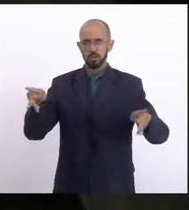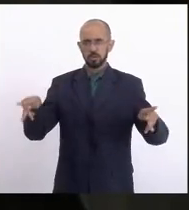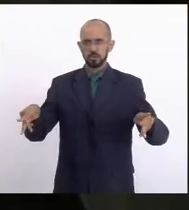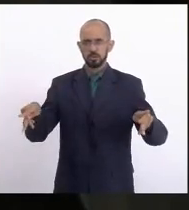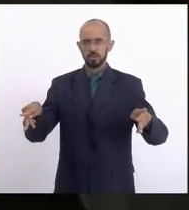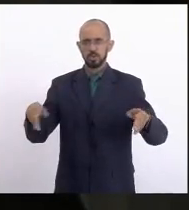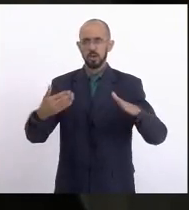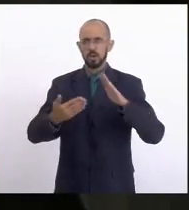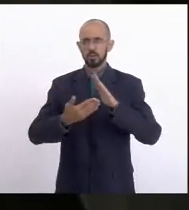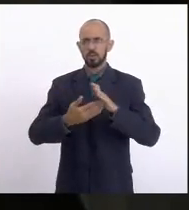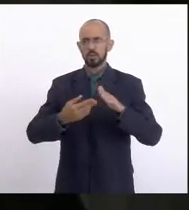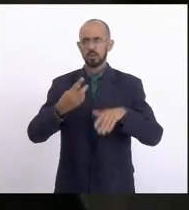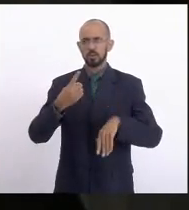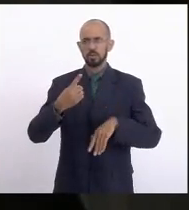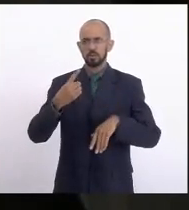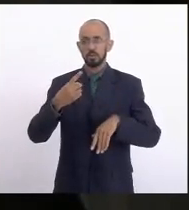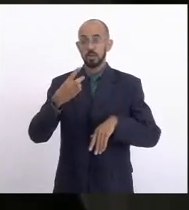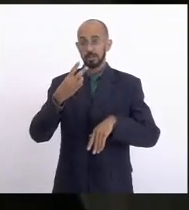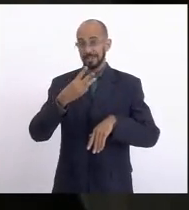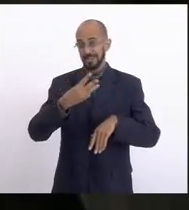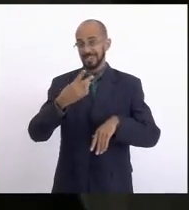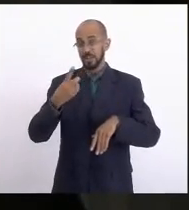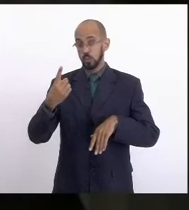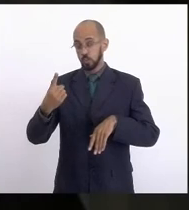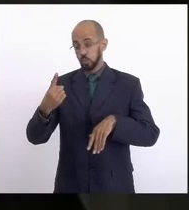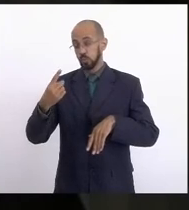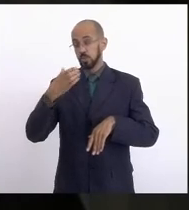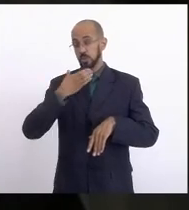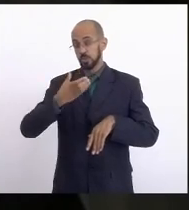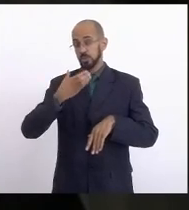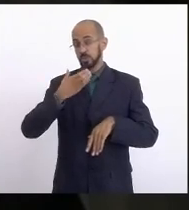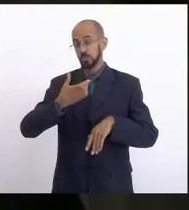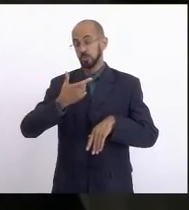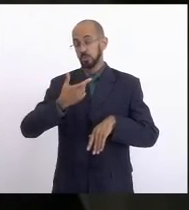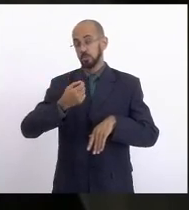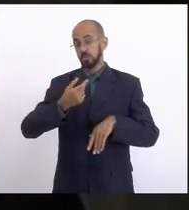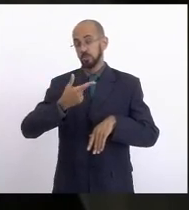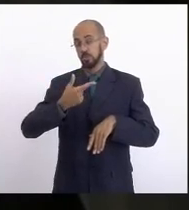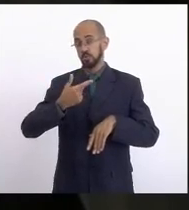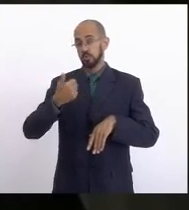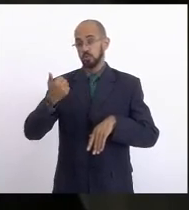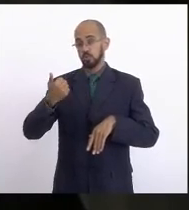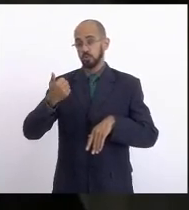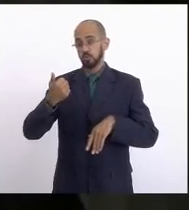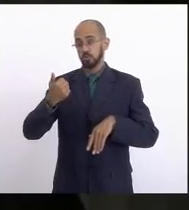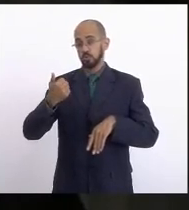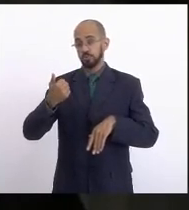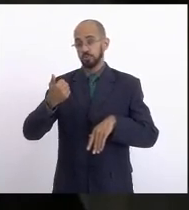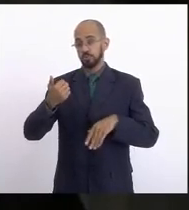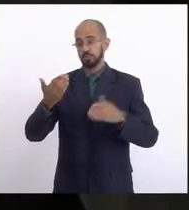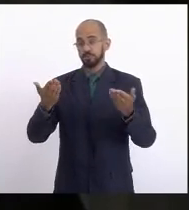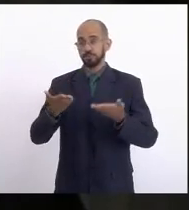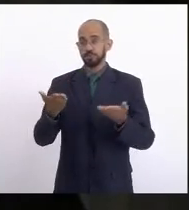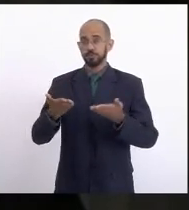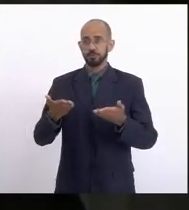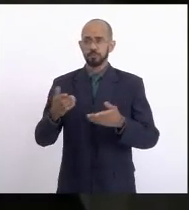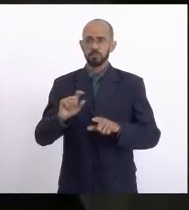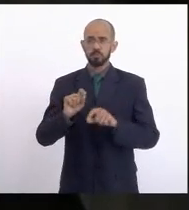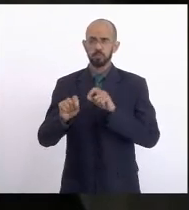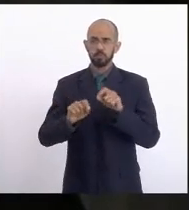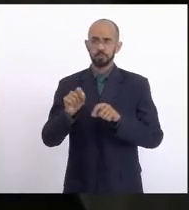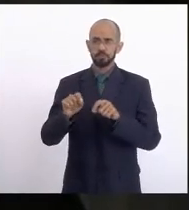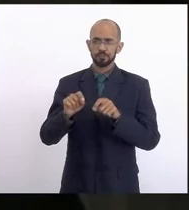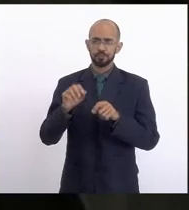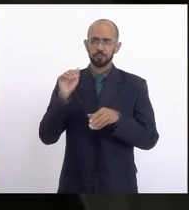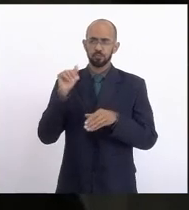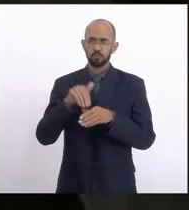até 31 de dezembro de 2021, senhor presidente. E hoje